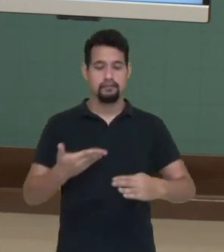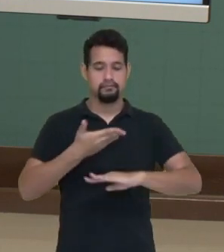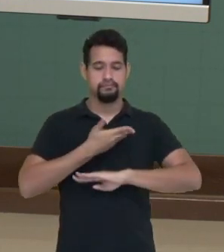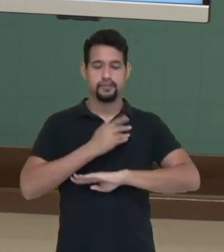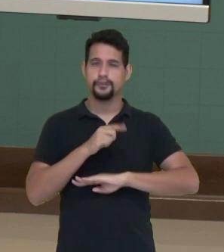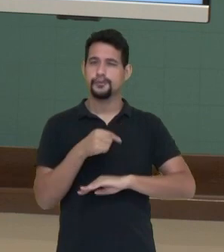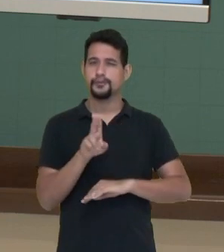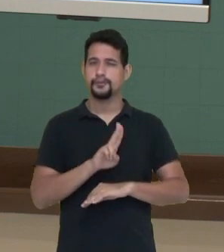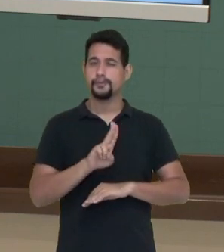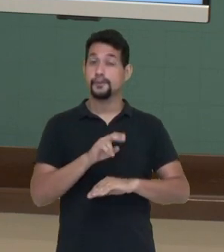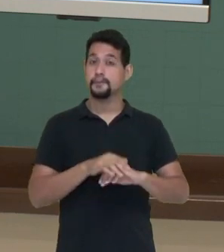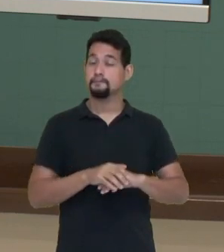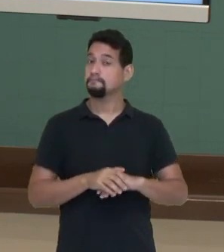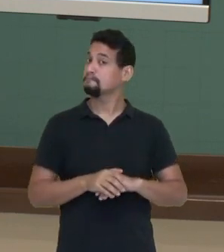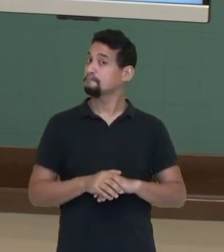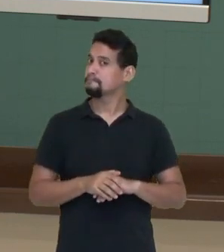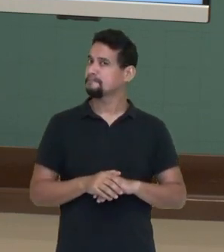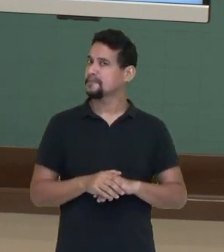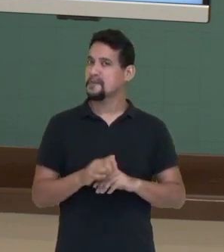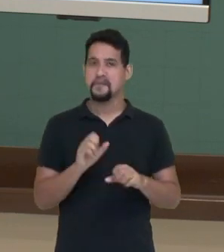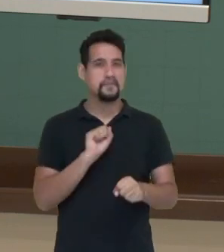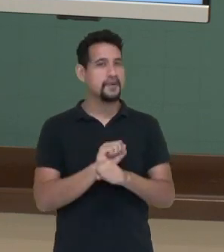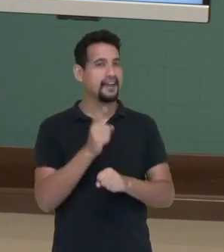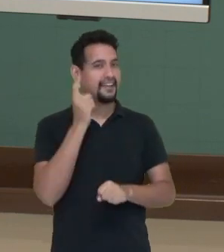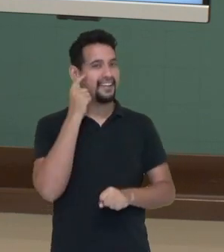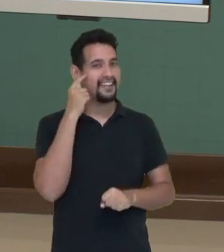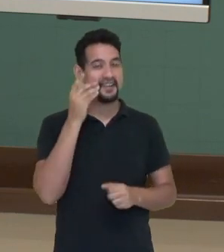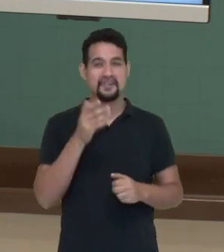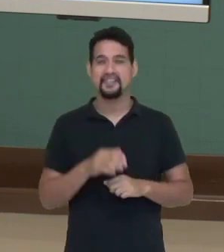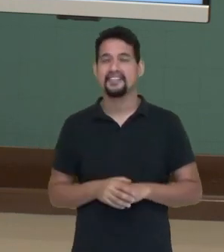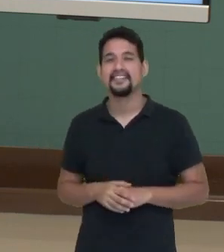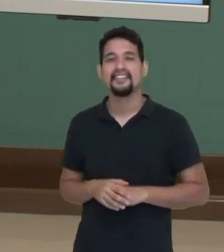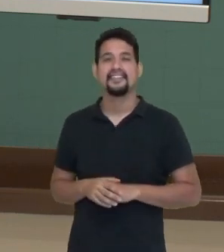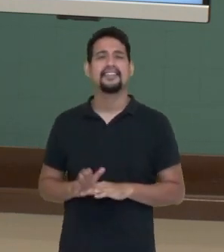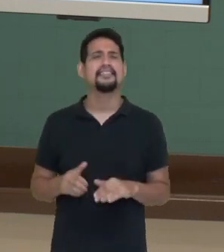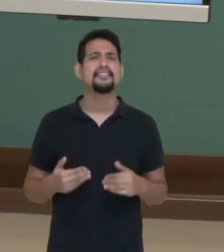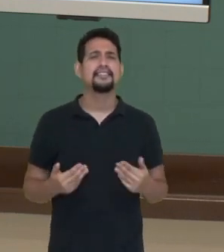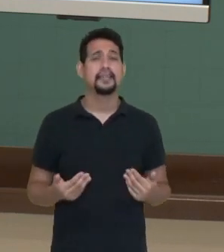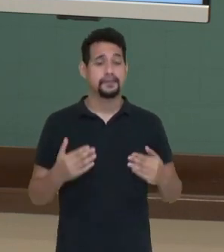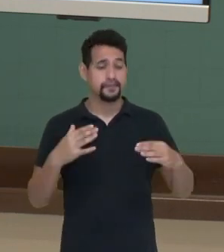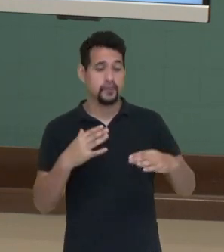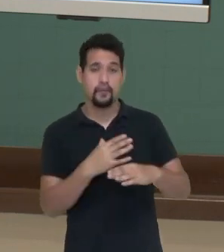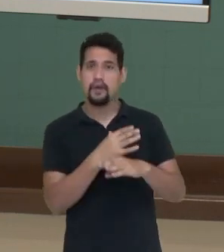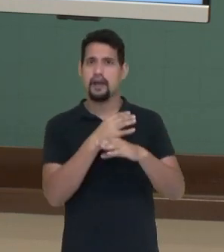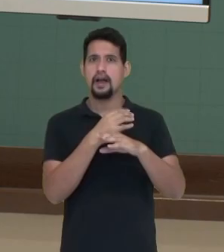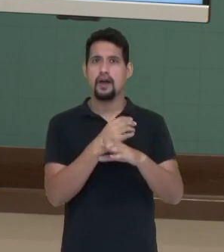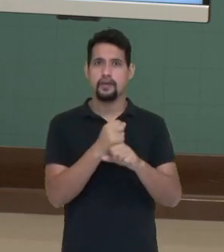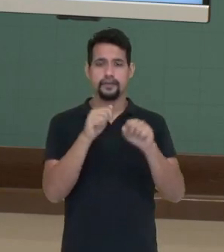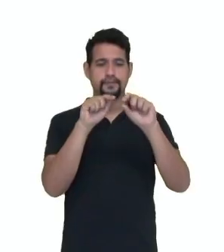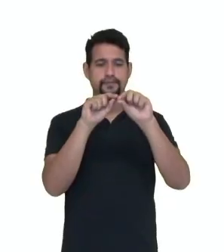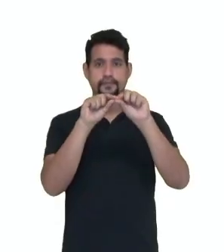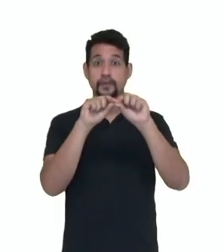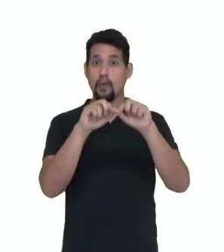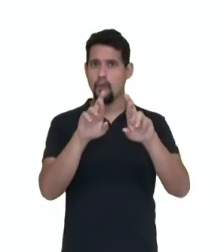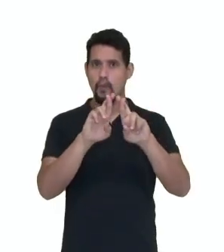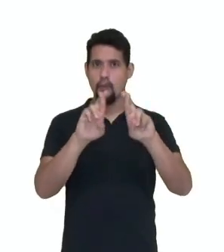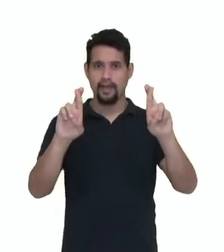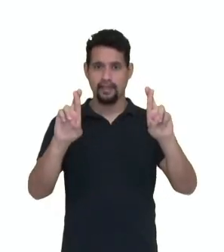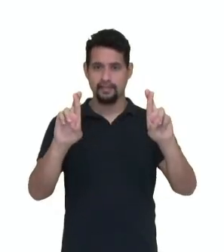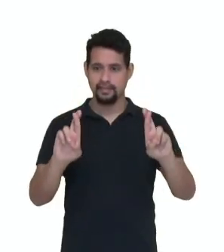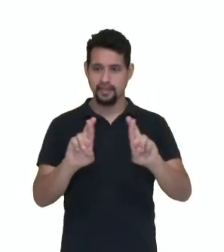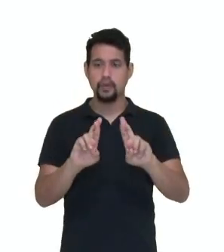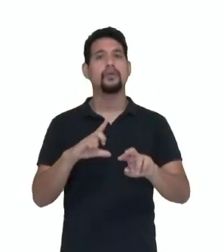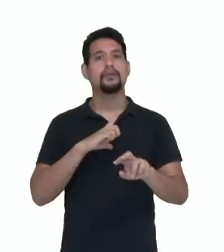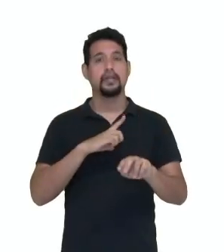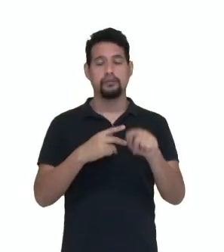podemos aplicar isso? Vamos pensar um pouquinho? Então, o cálculo da área do retângulo, nós multiplicamos aí as